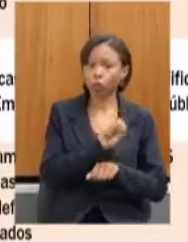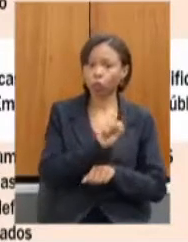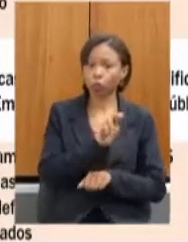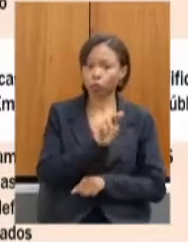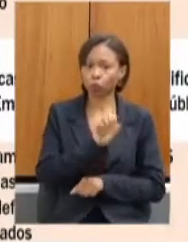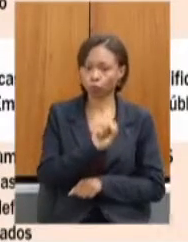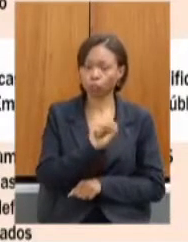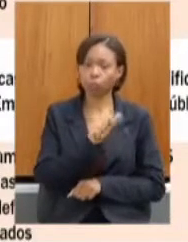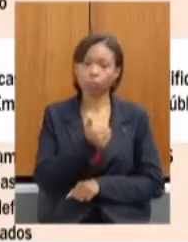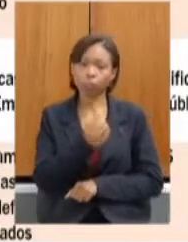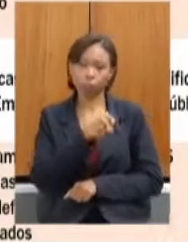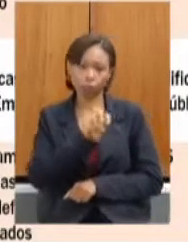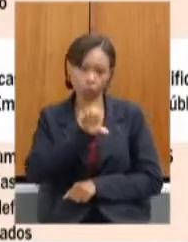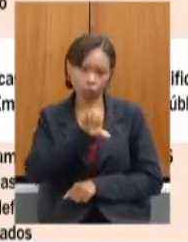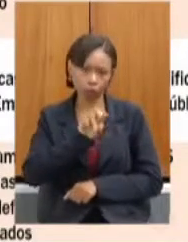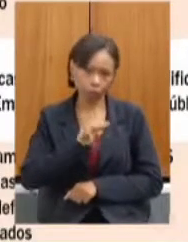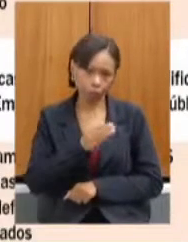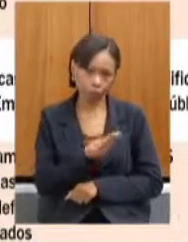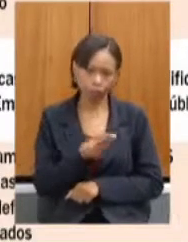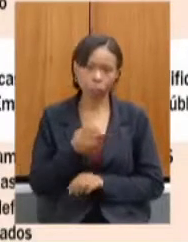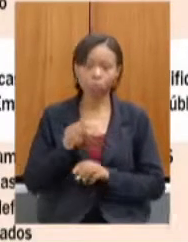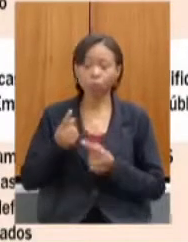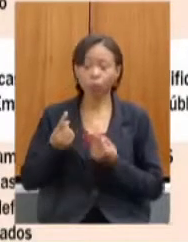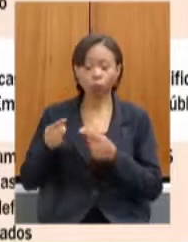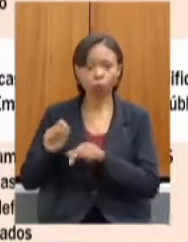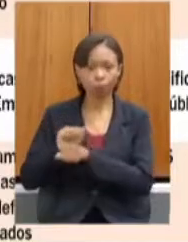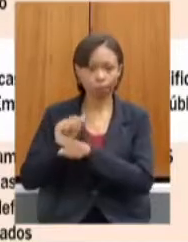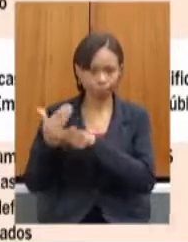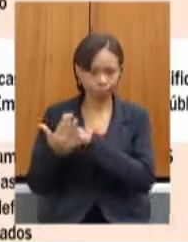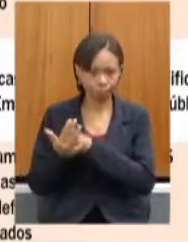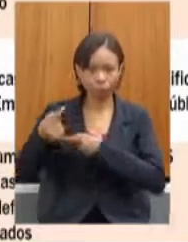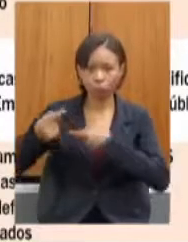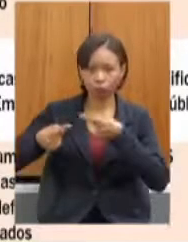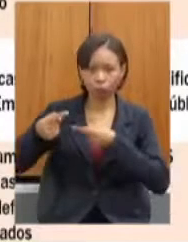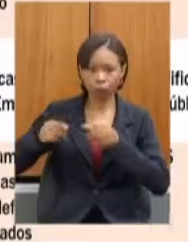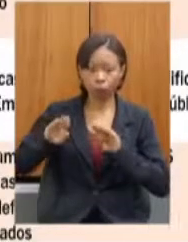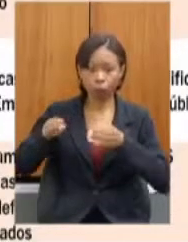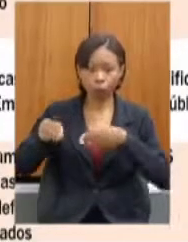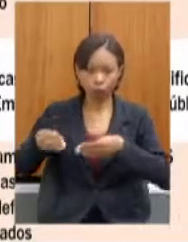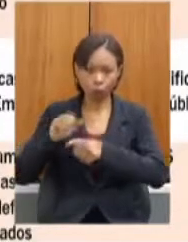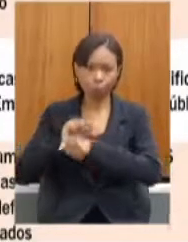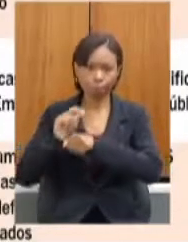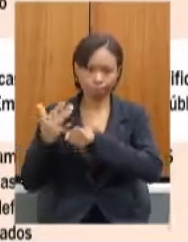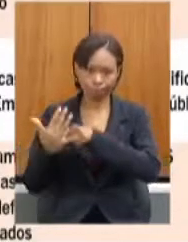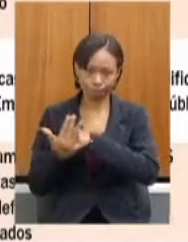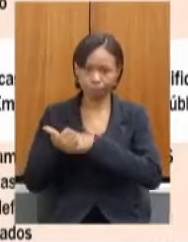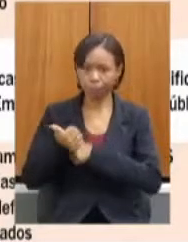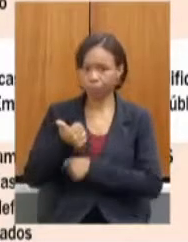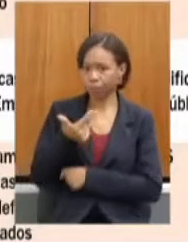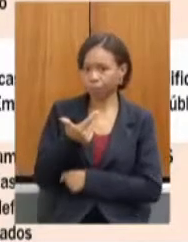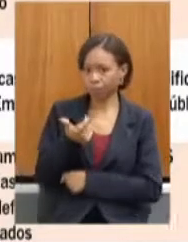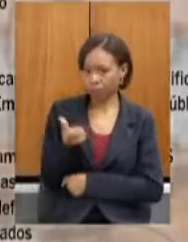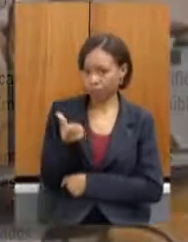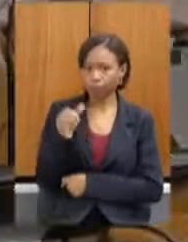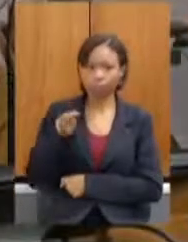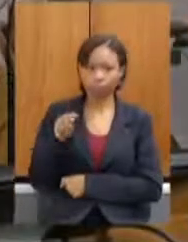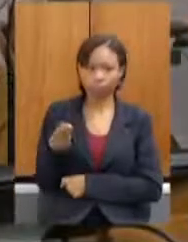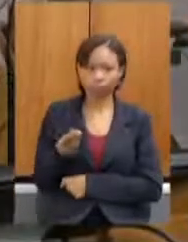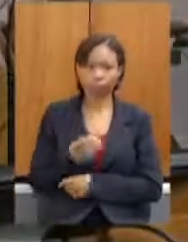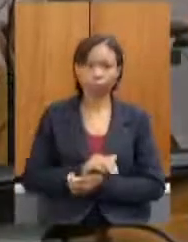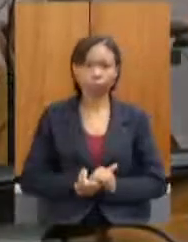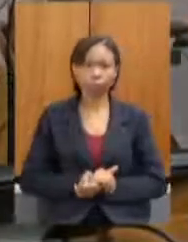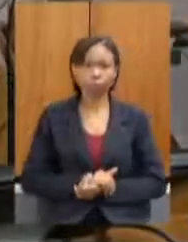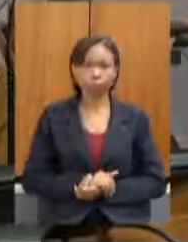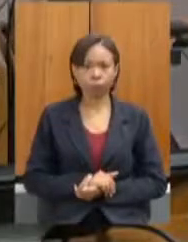159 milhões e no enfrentamento da covidien políticas específicas para o convívio 126 milhões 1